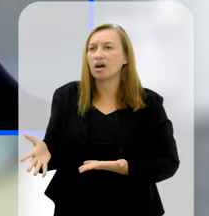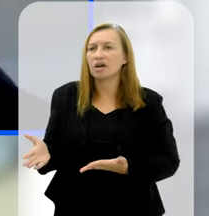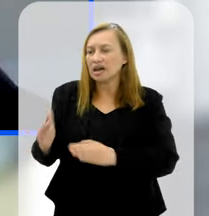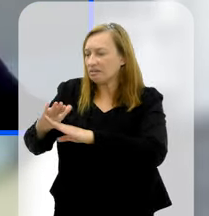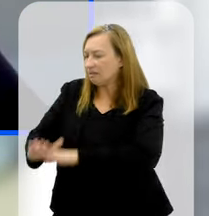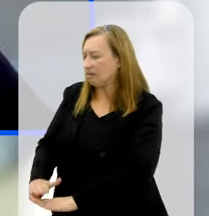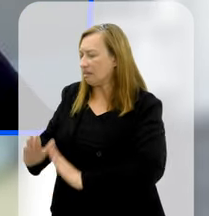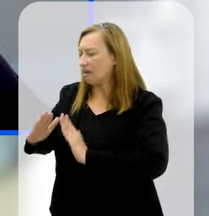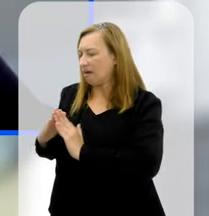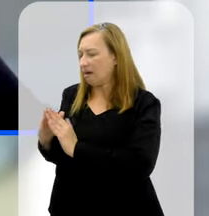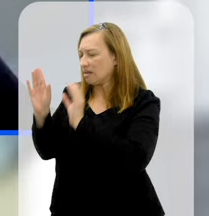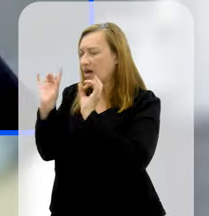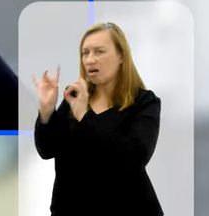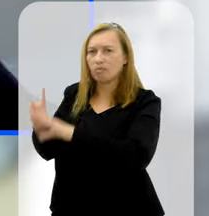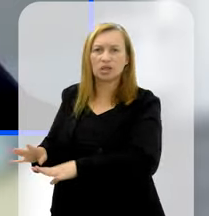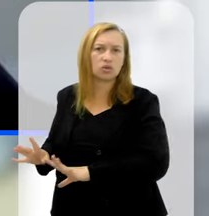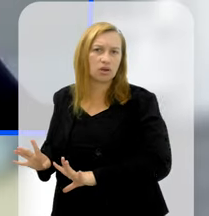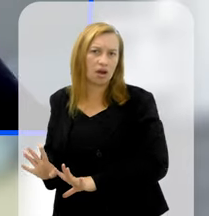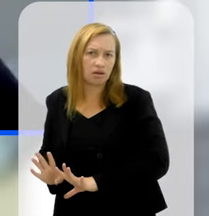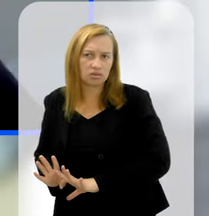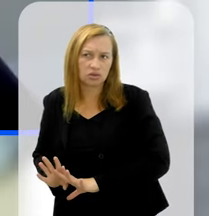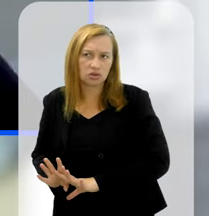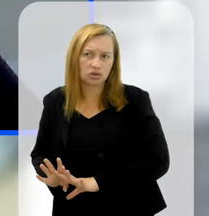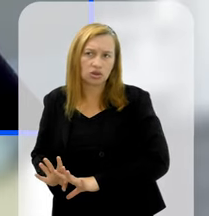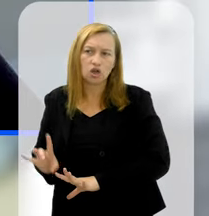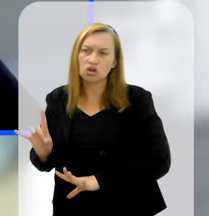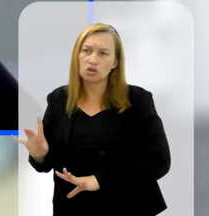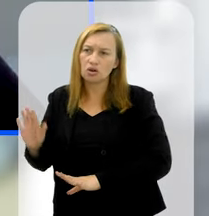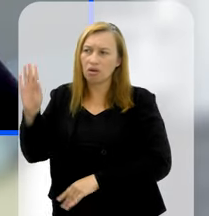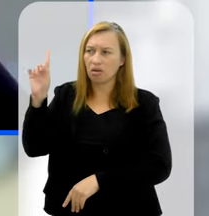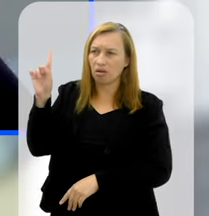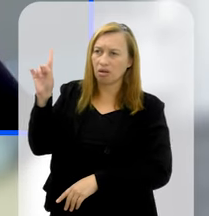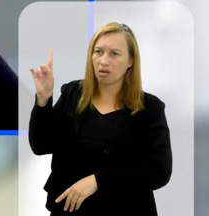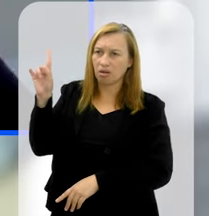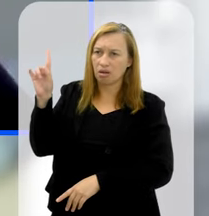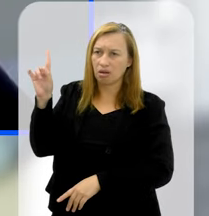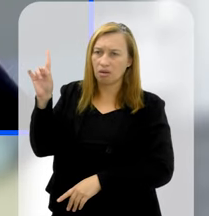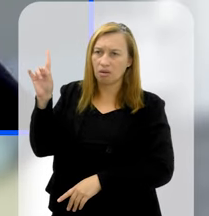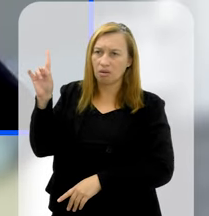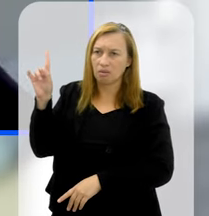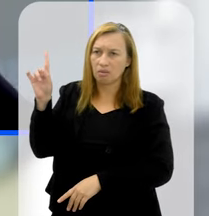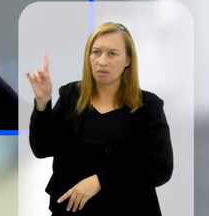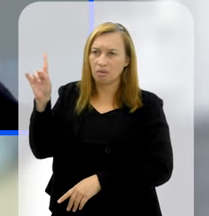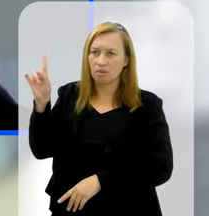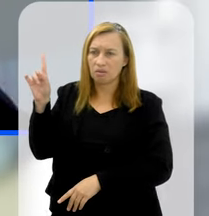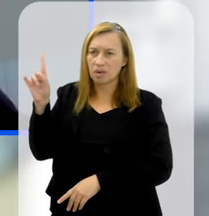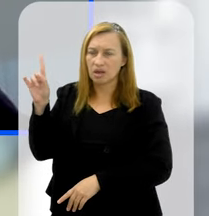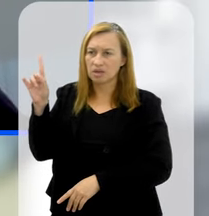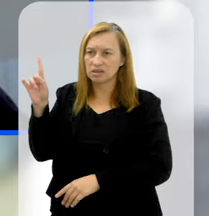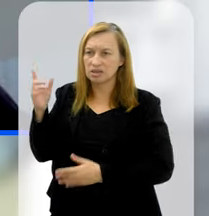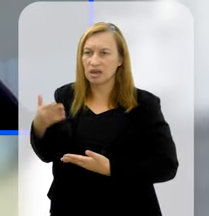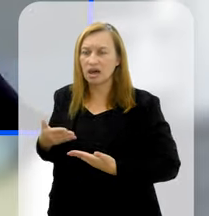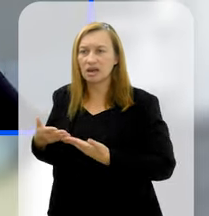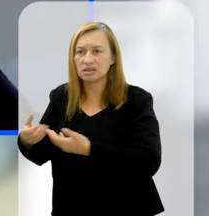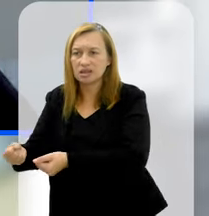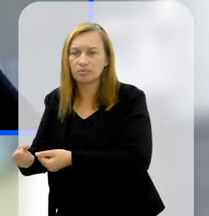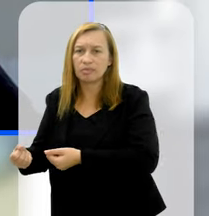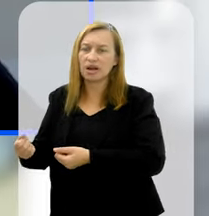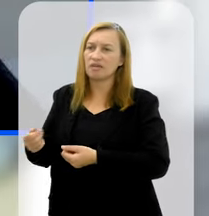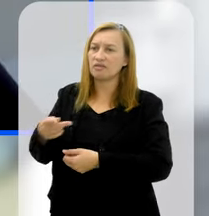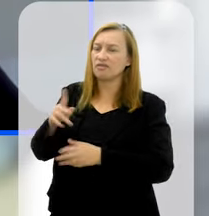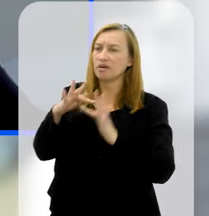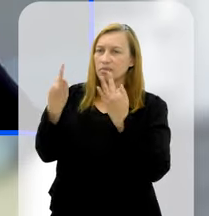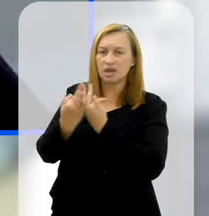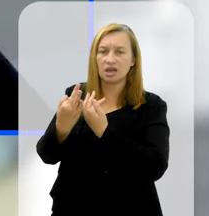para ficar num cantinho abandonado e só levantar o dedo para ser acolhido pela família quando tem uma